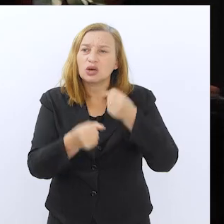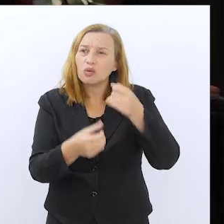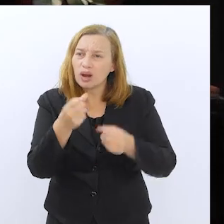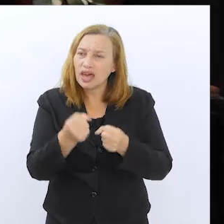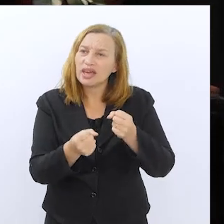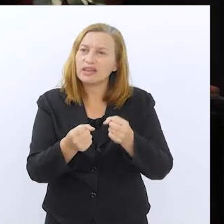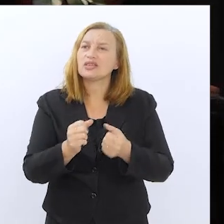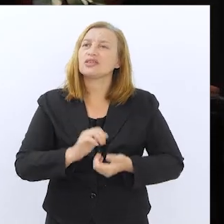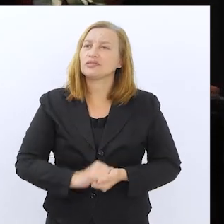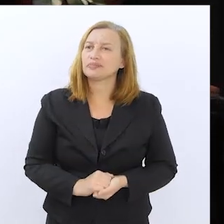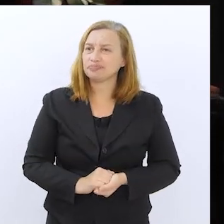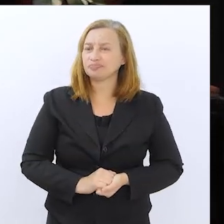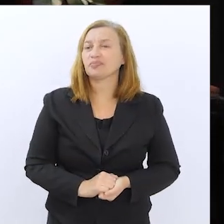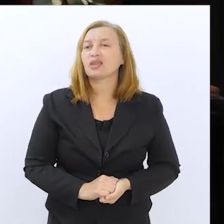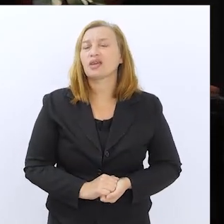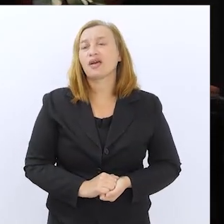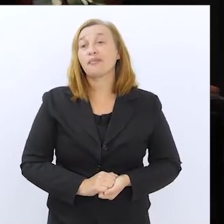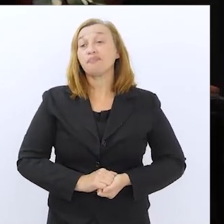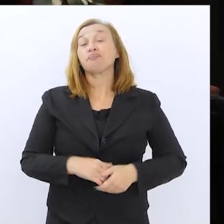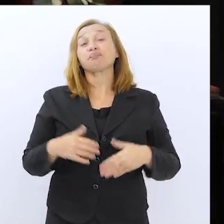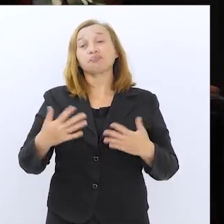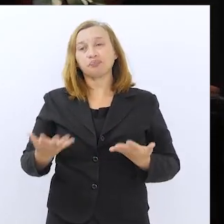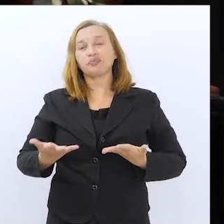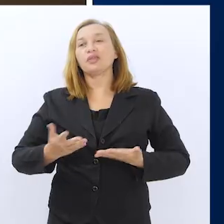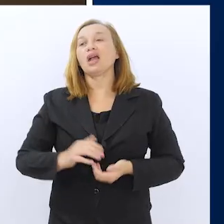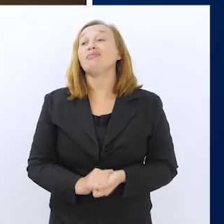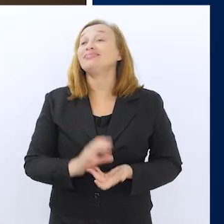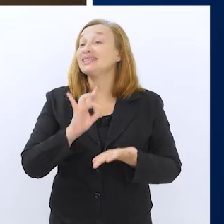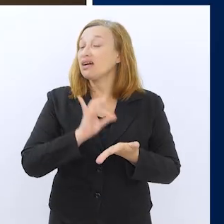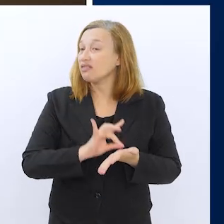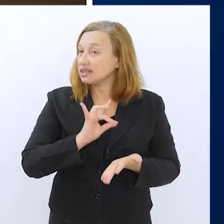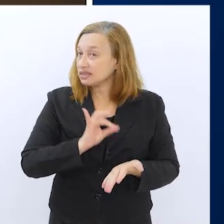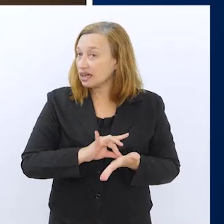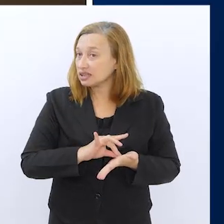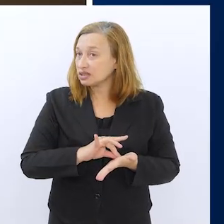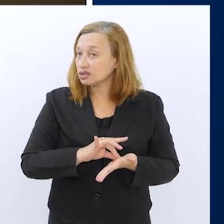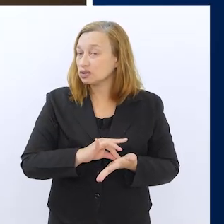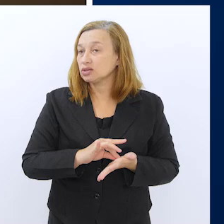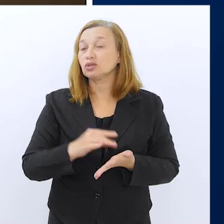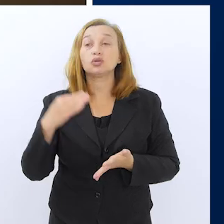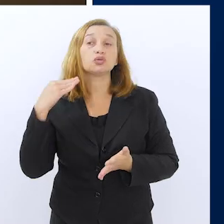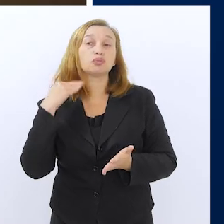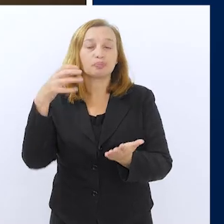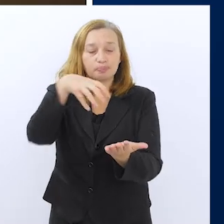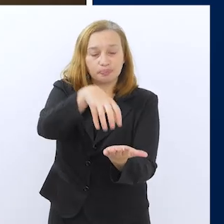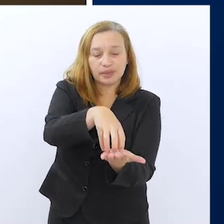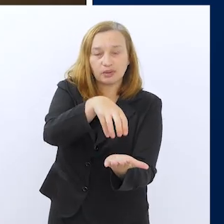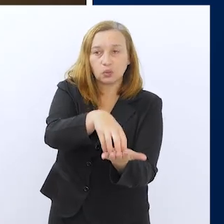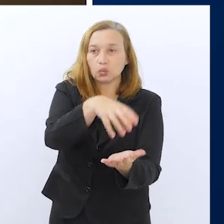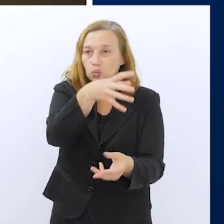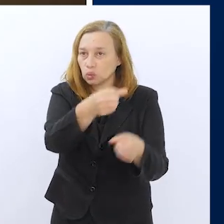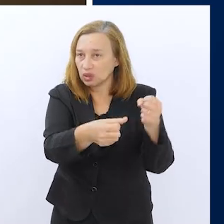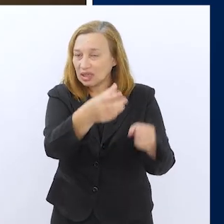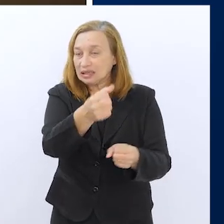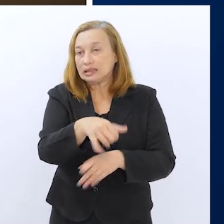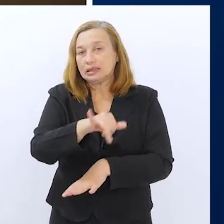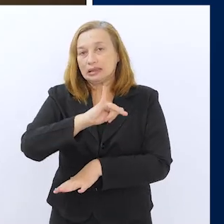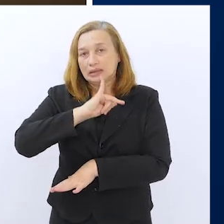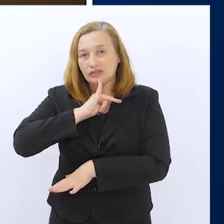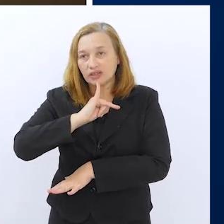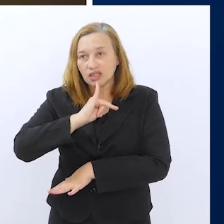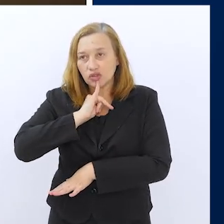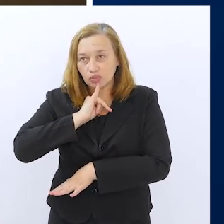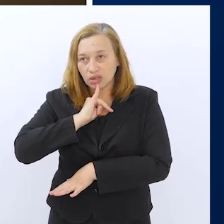leite passa? Conta pra gente, doutora. Sim, então, na verdade, no banco de